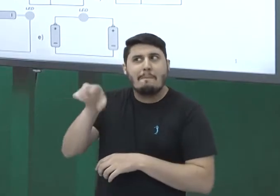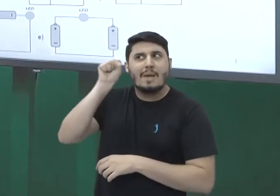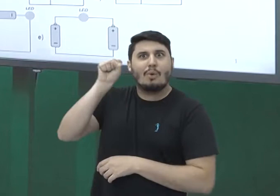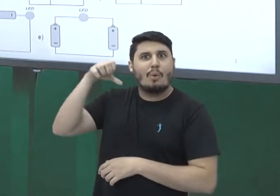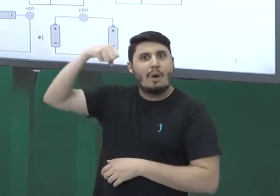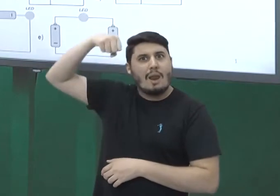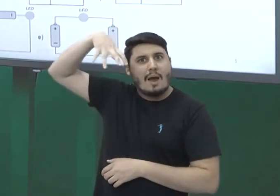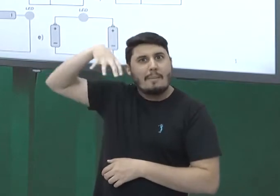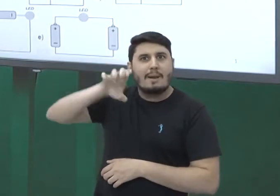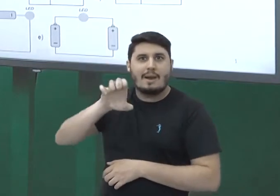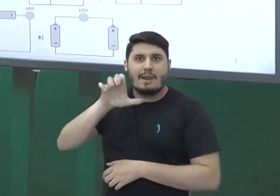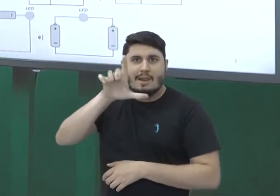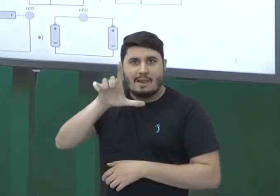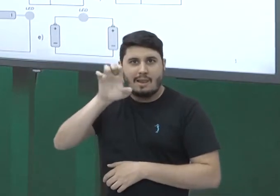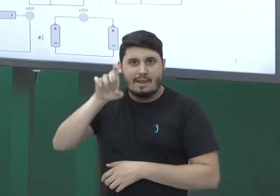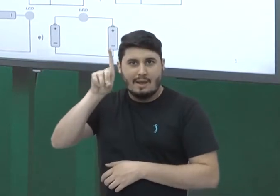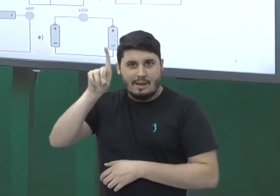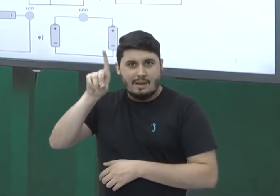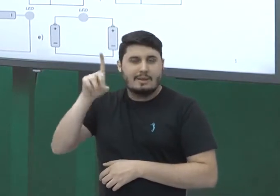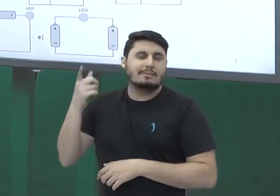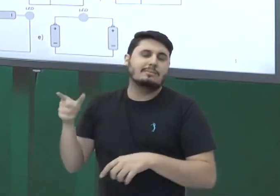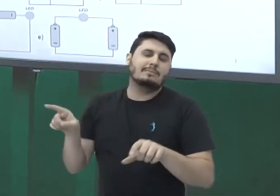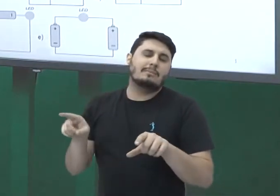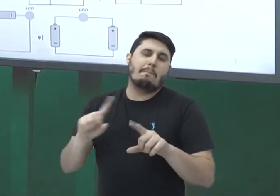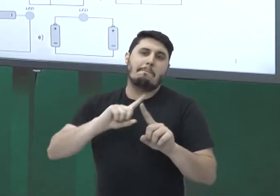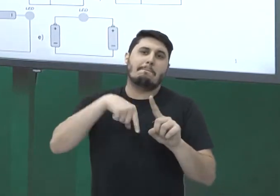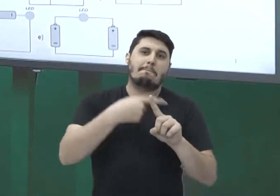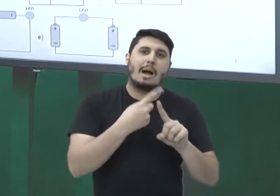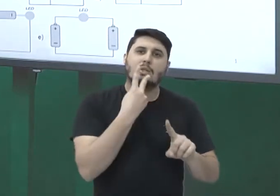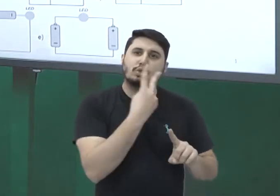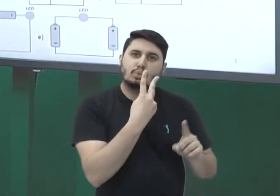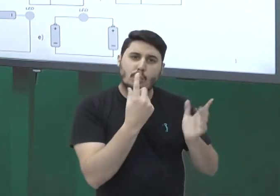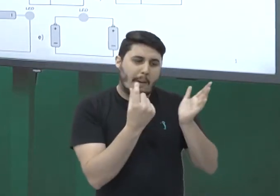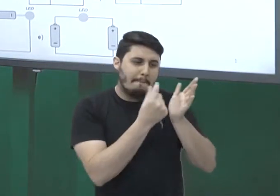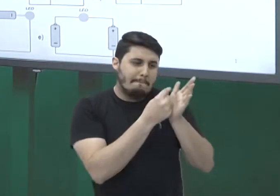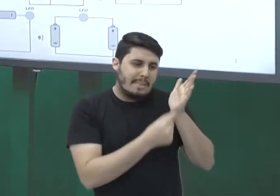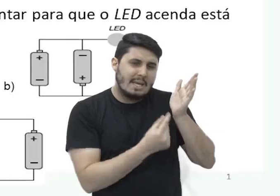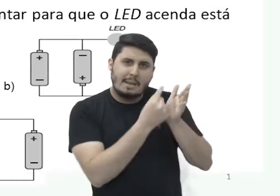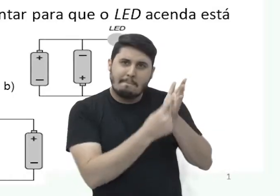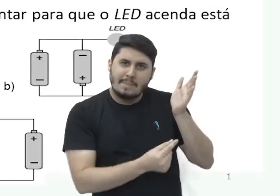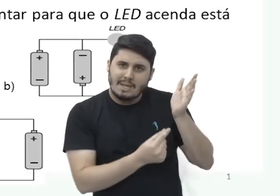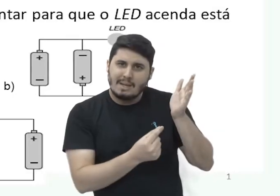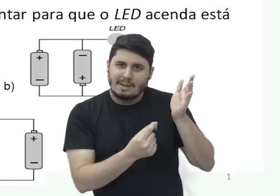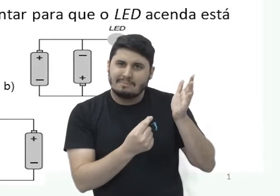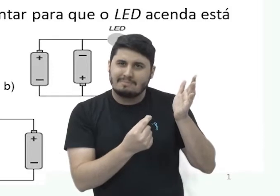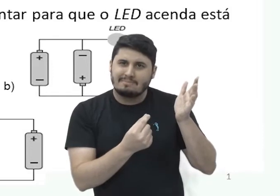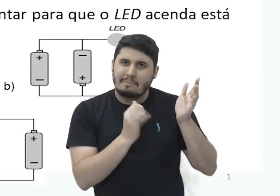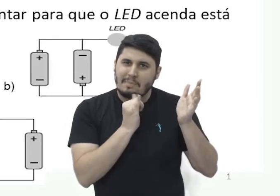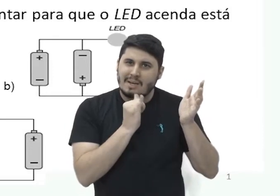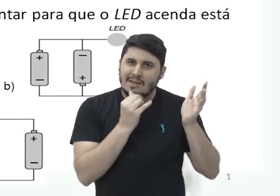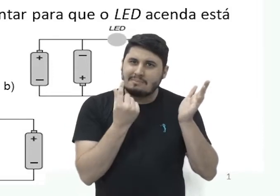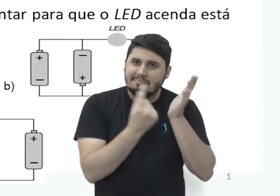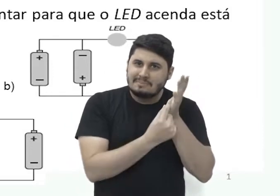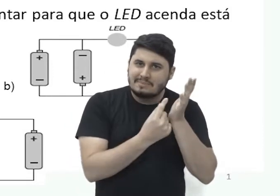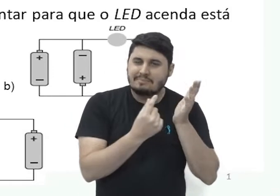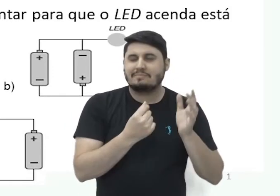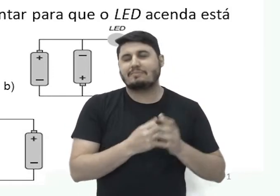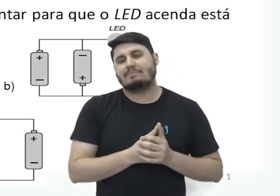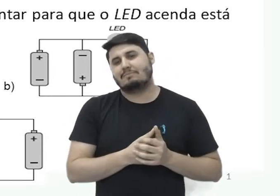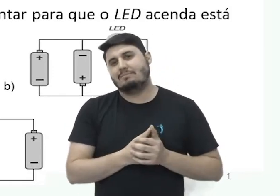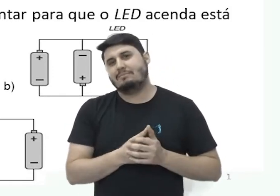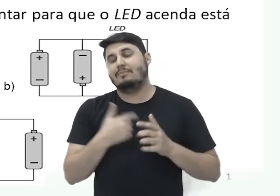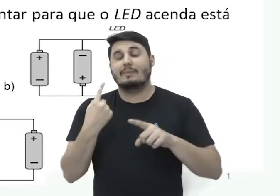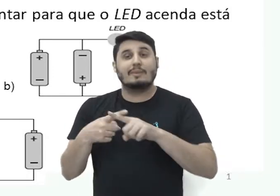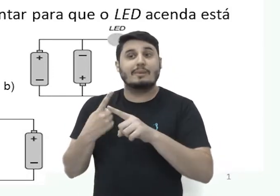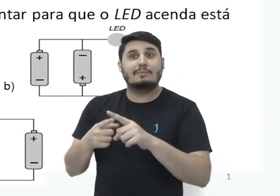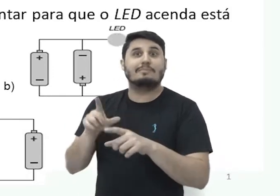você tem em casa mesmo, que você coloca num controle remoto de televisão, tá? Que fornecem tensão elétrica efetiva ao